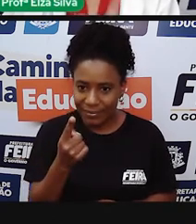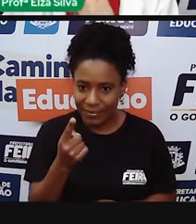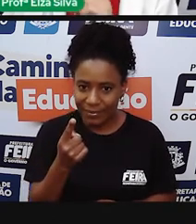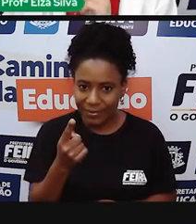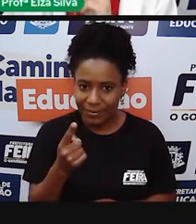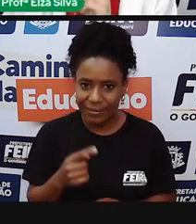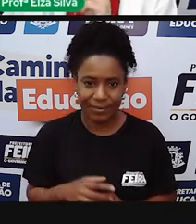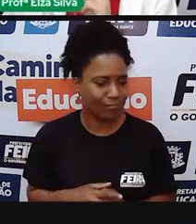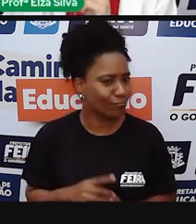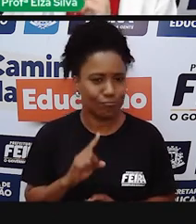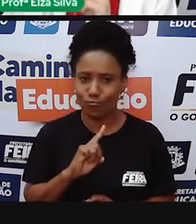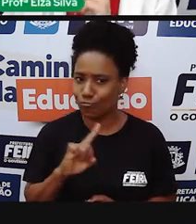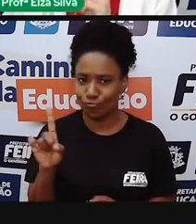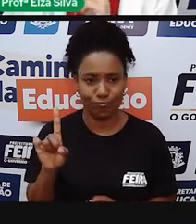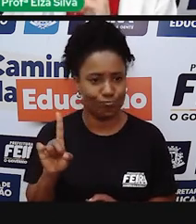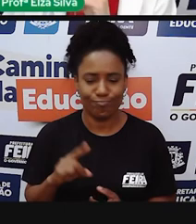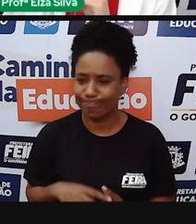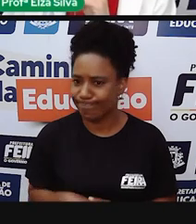Não.